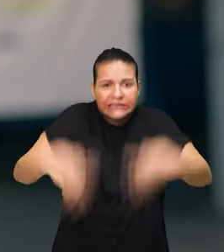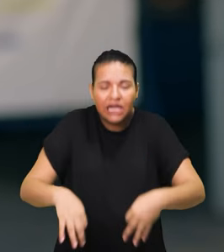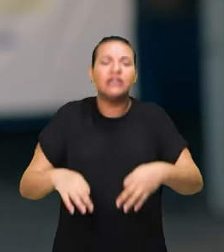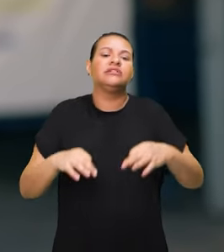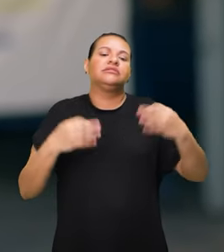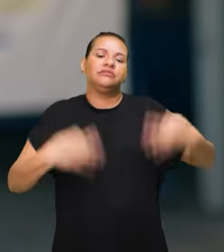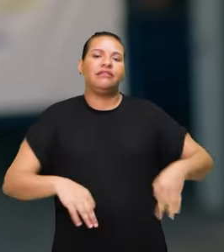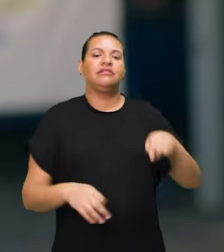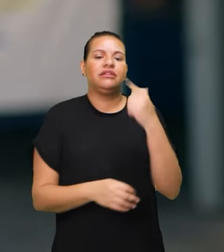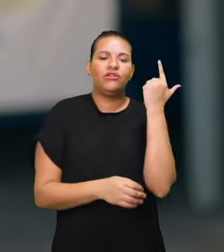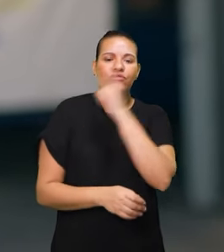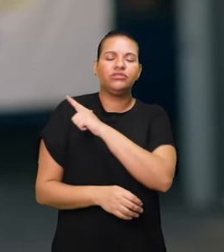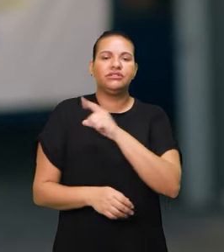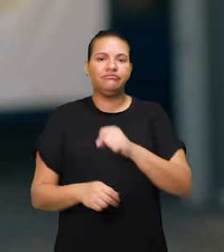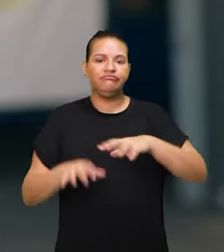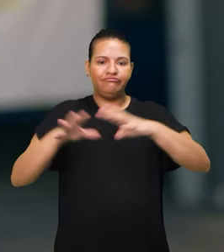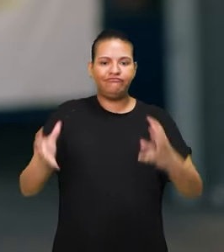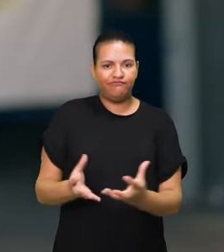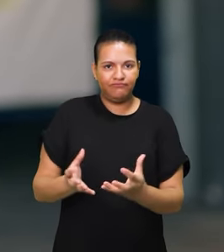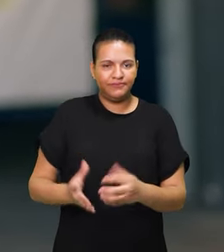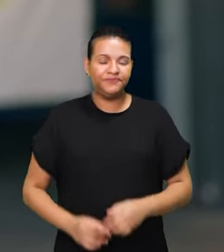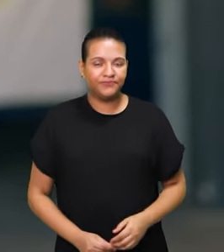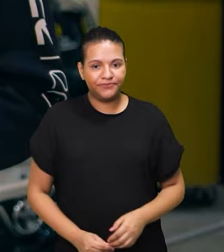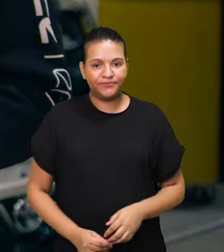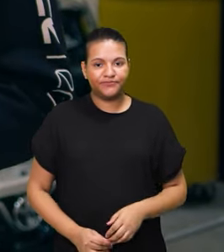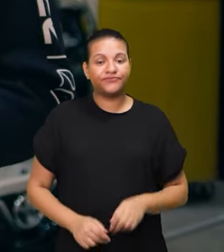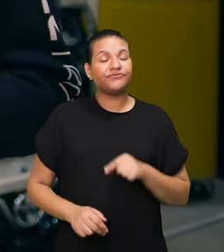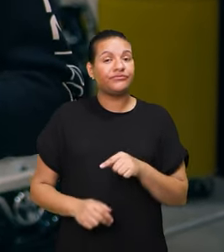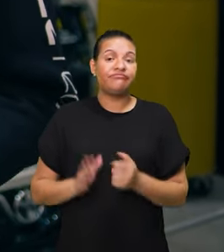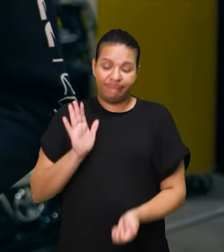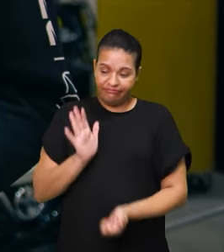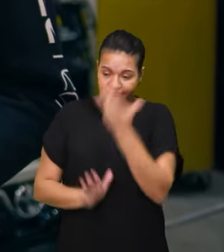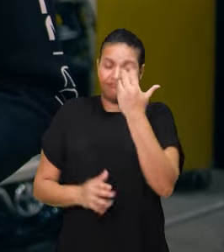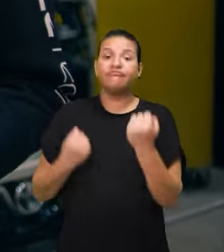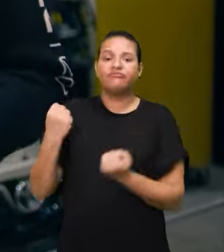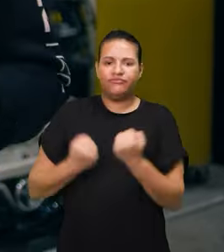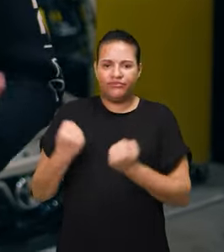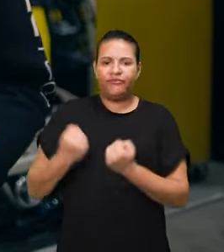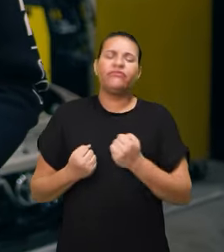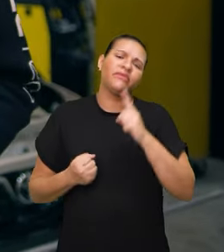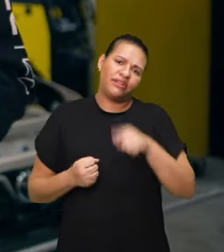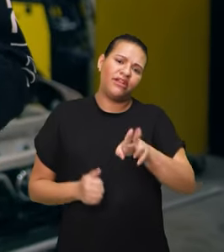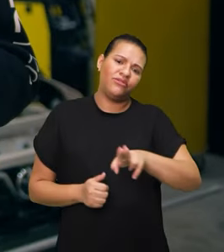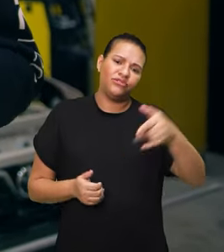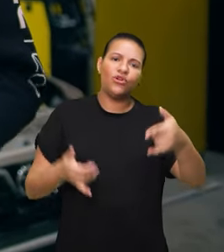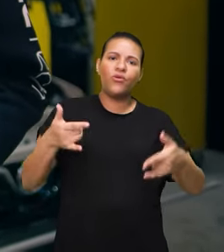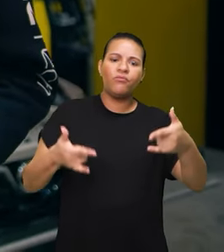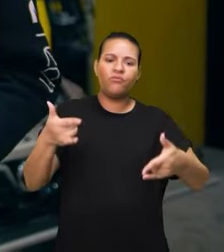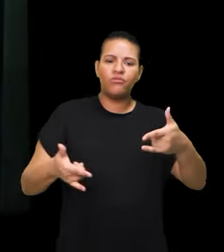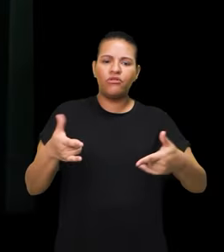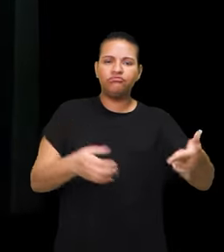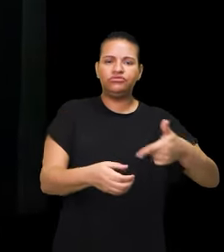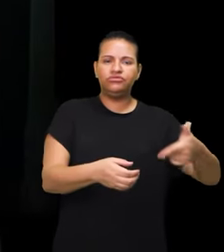certeza da repetibilidade e estabilidade do da carroçaria mesmo a produção do carro uma produção em série feita com